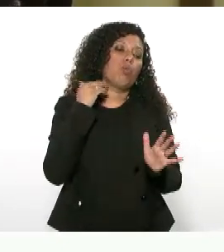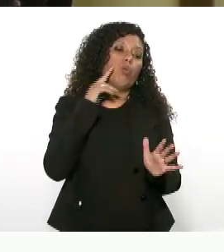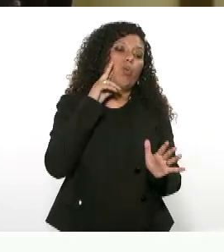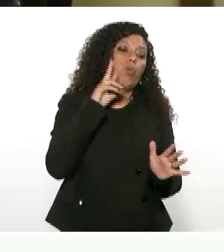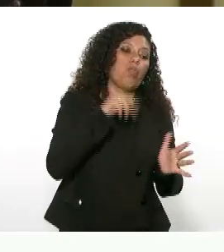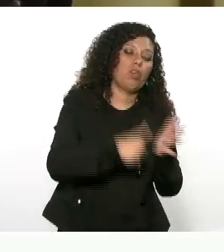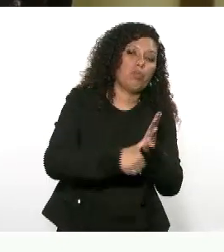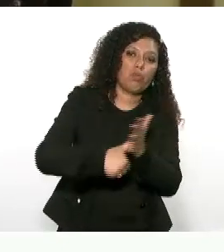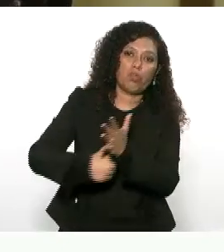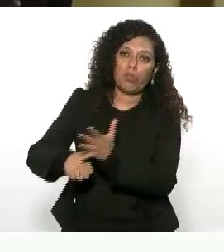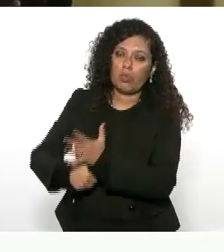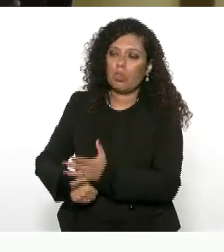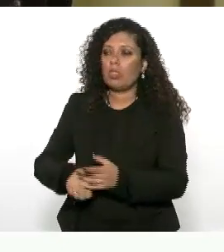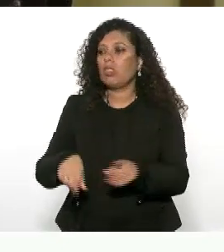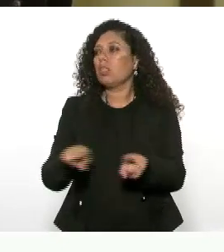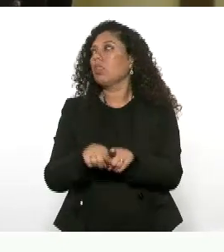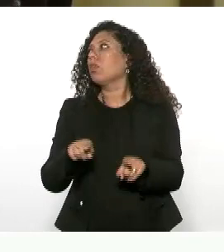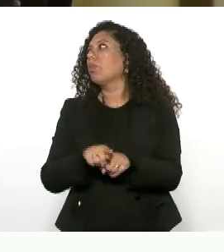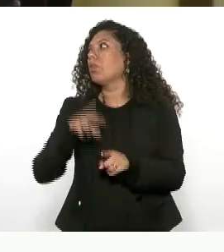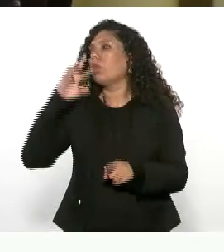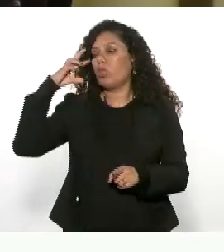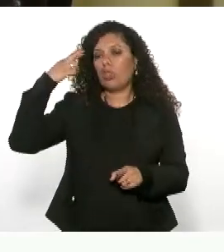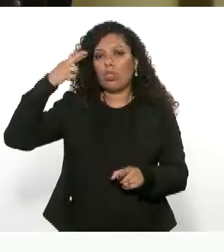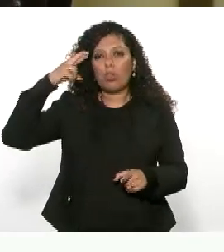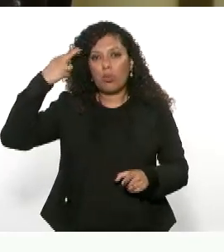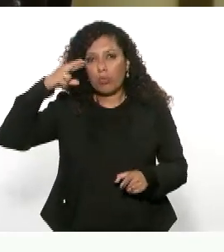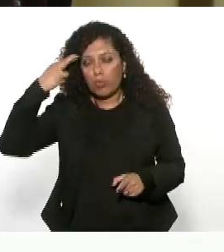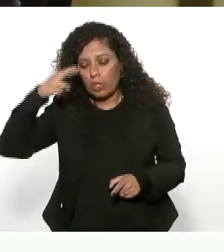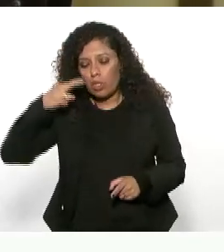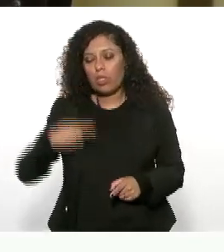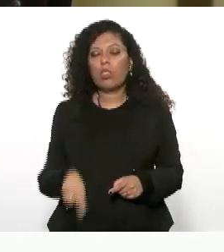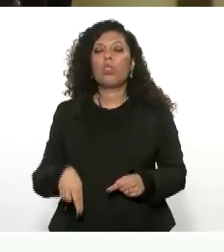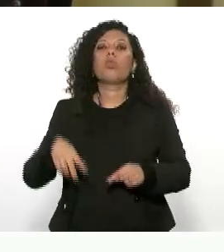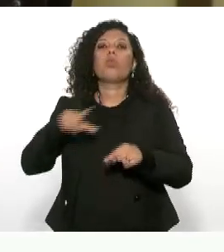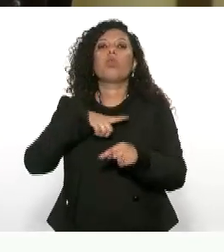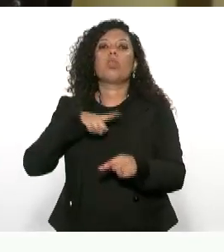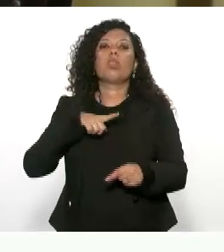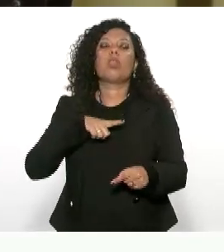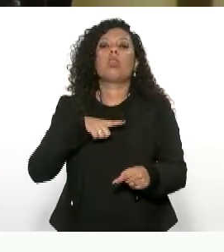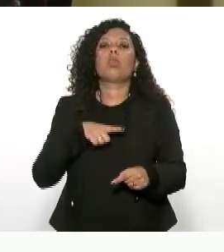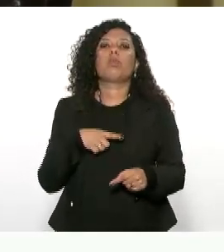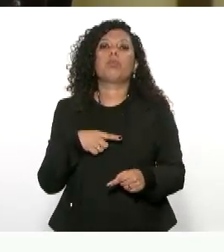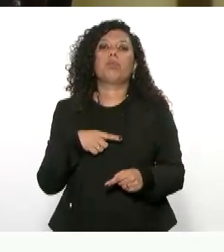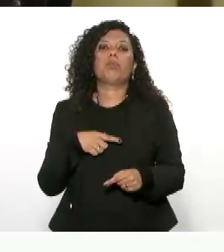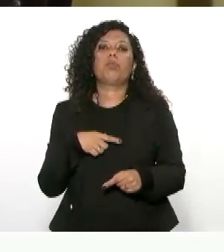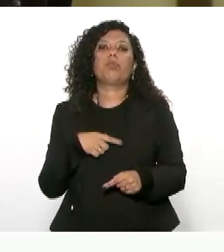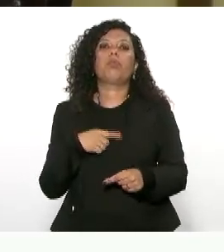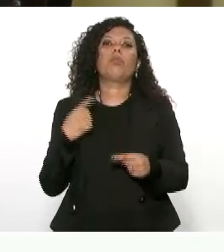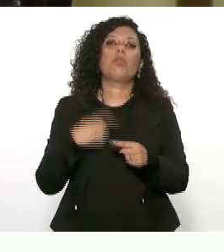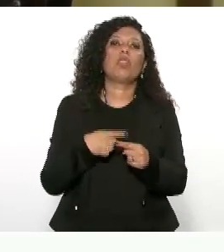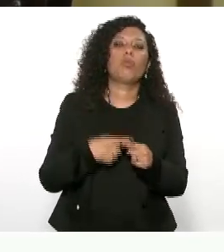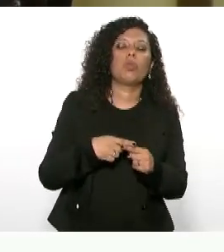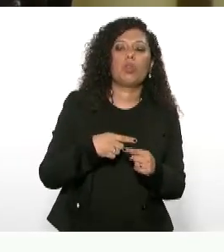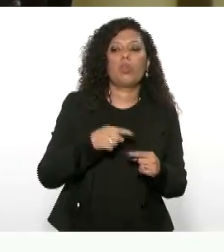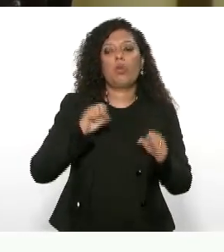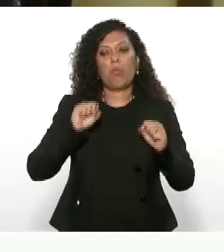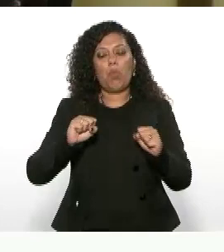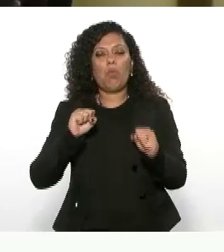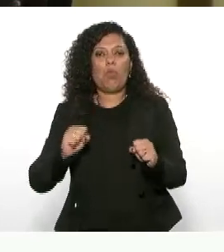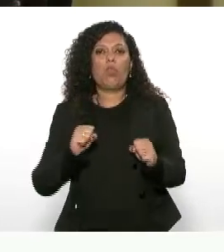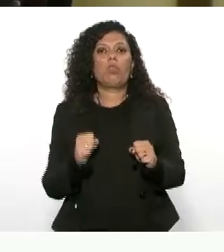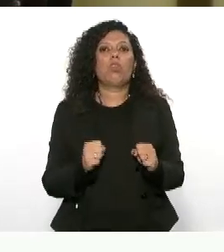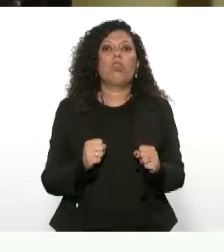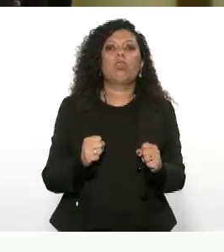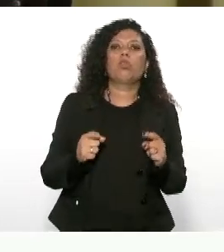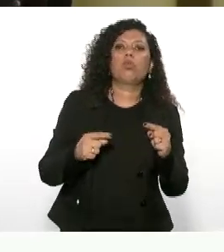contratação temporária de peritos só durante o tempo da fase do concurso para cumprir a meta. Poderia ser, em tese, uma